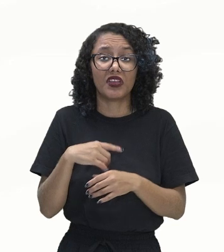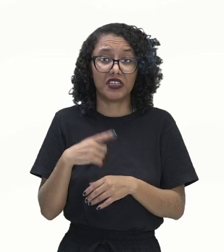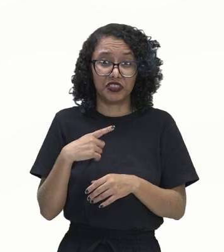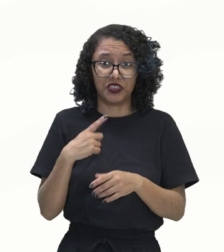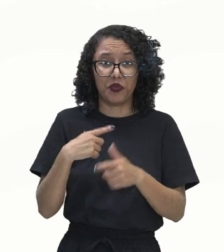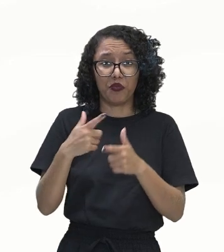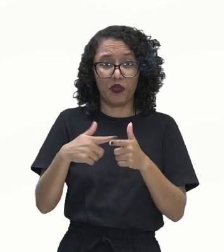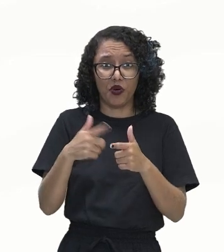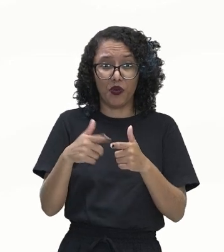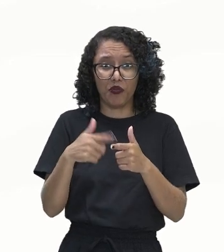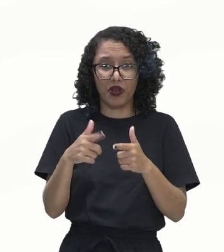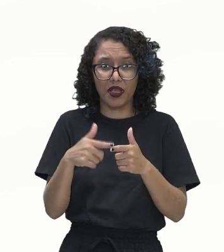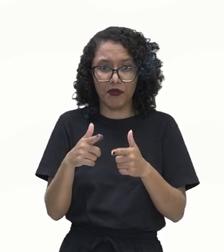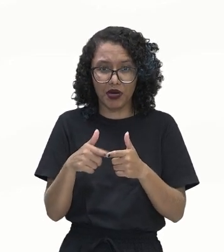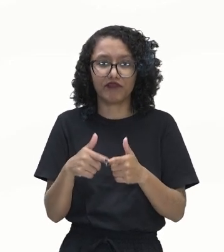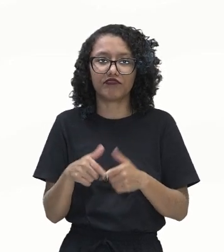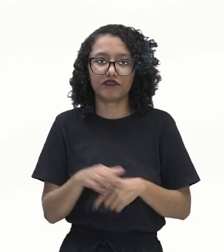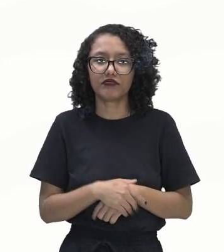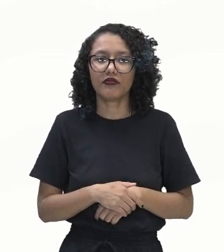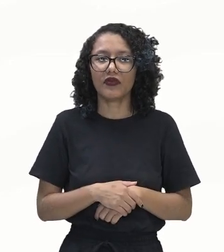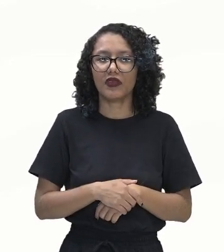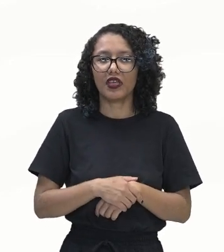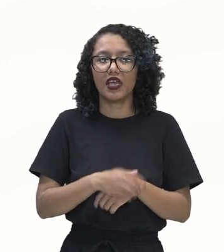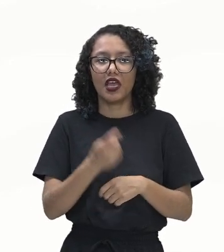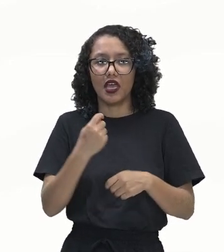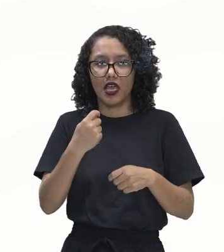uma resistência armada contra o